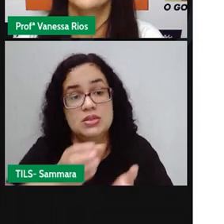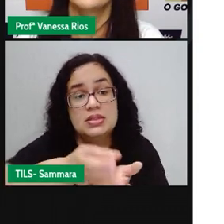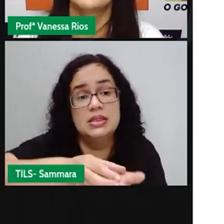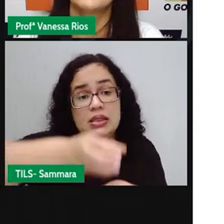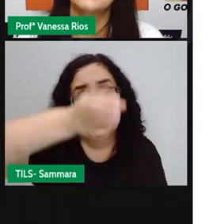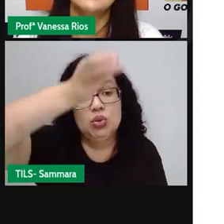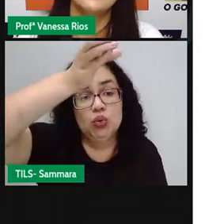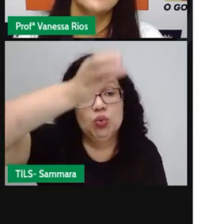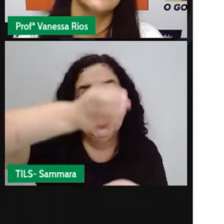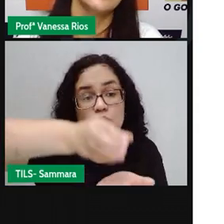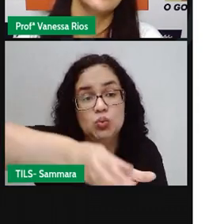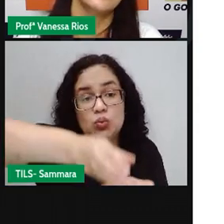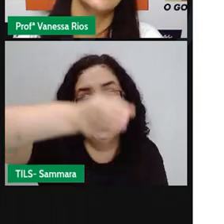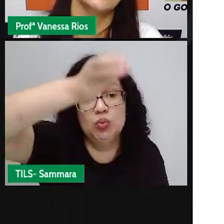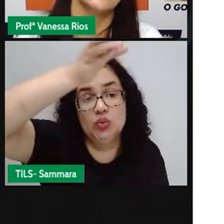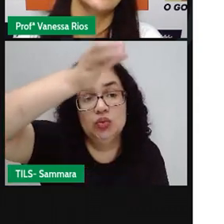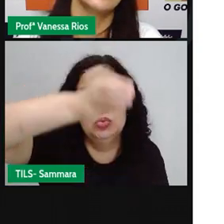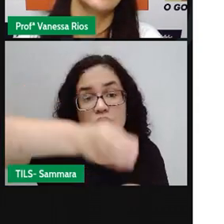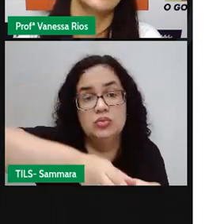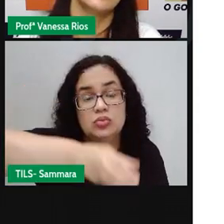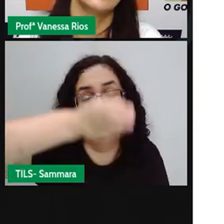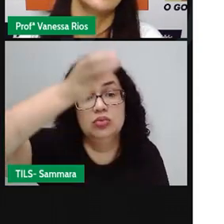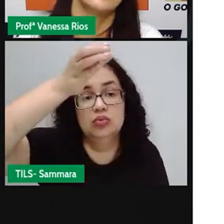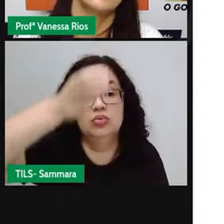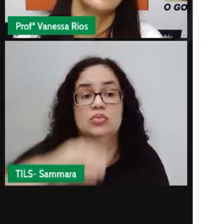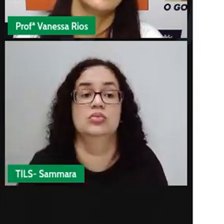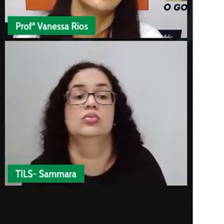E o cilindro?